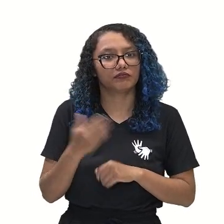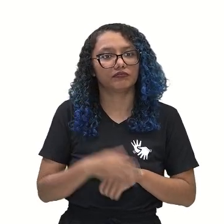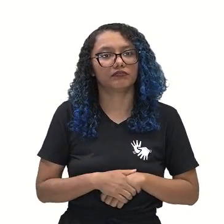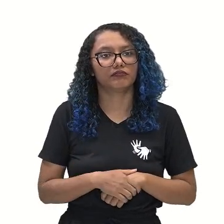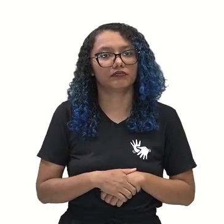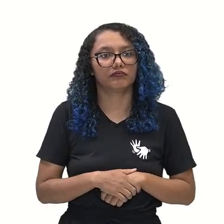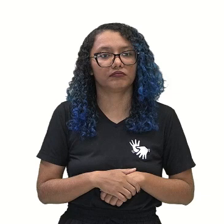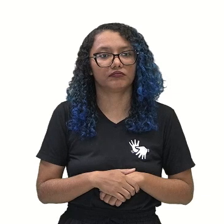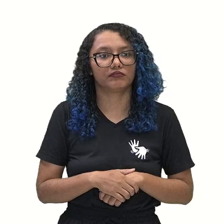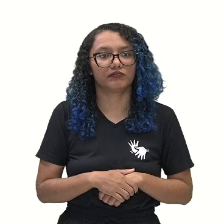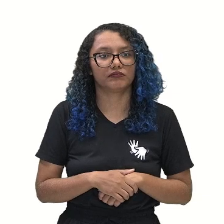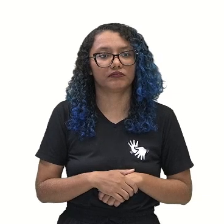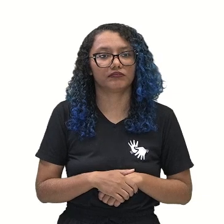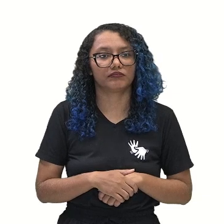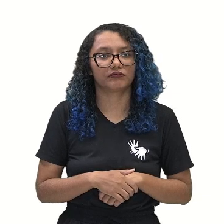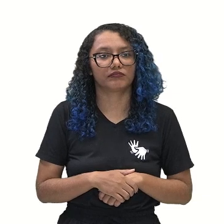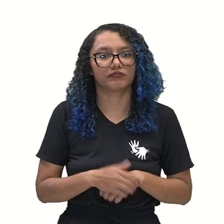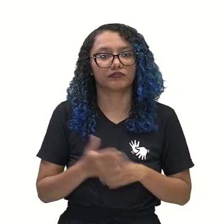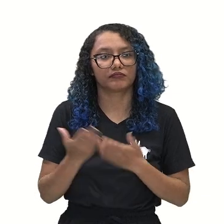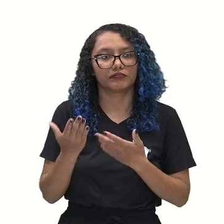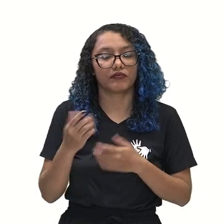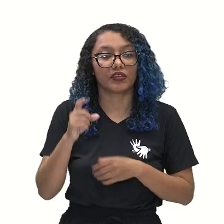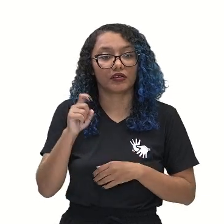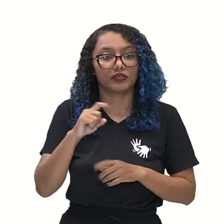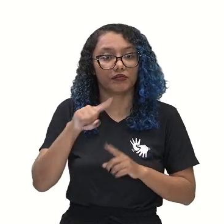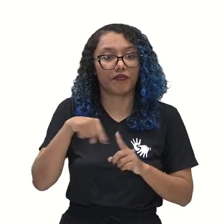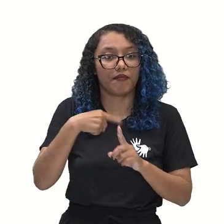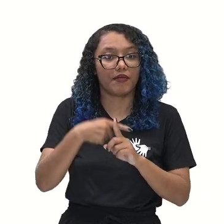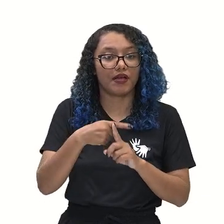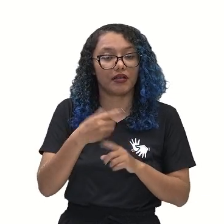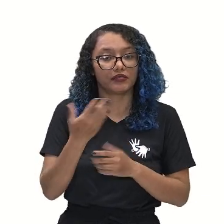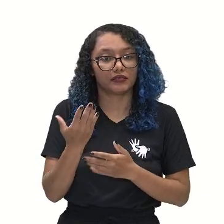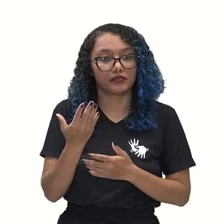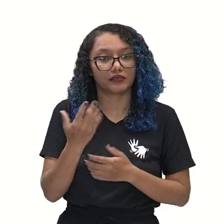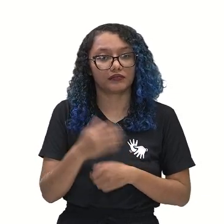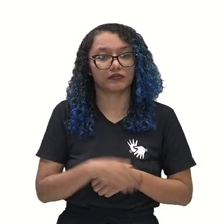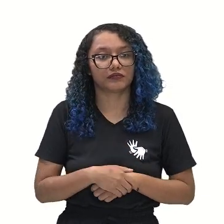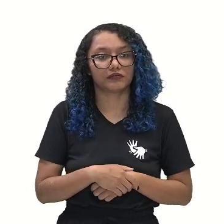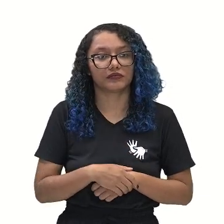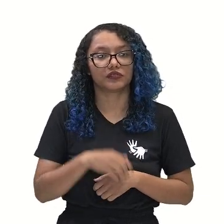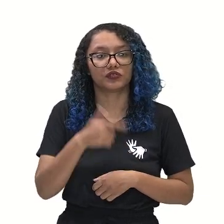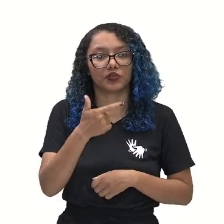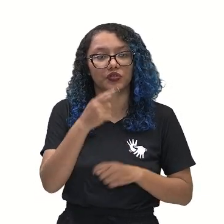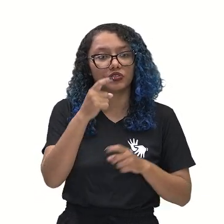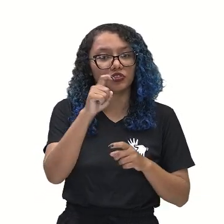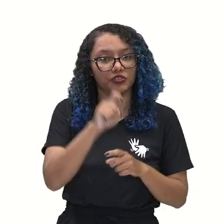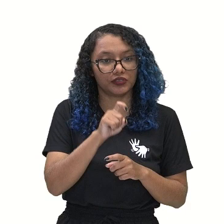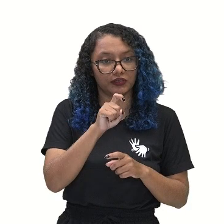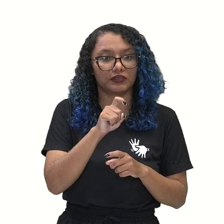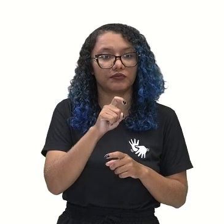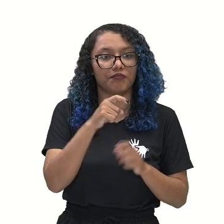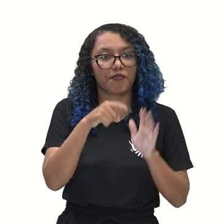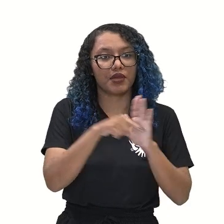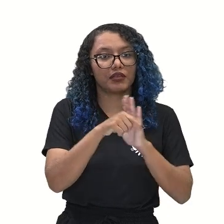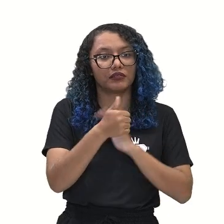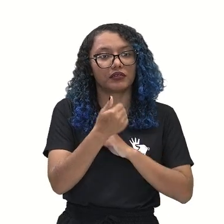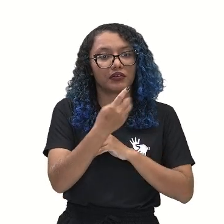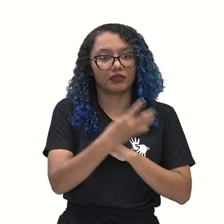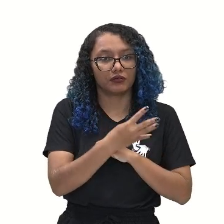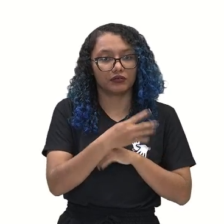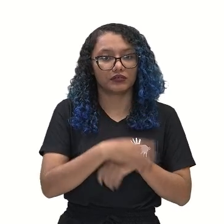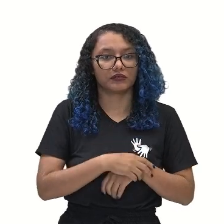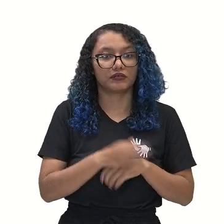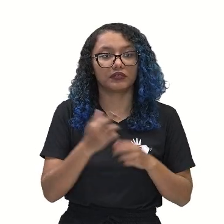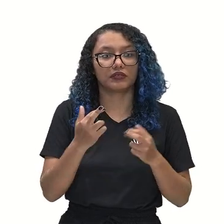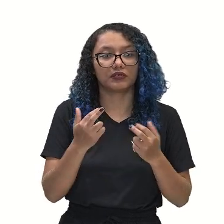substituído exatamente aqui. Então, vai ficar ó, x mais 2x menos